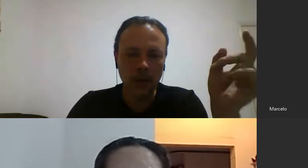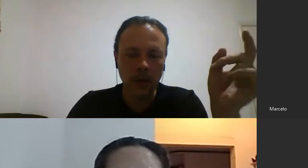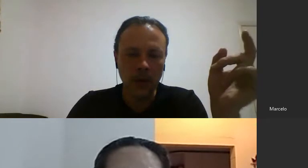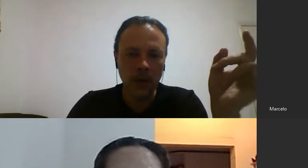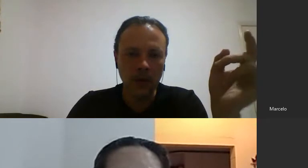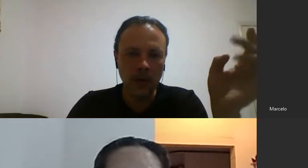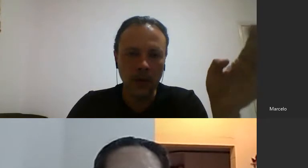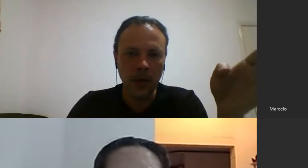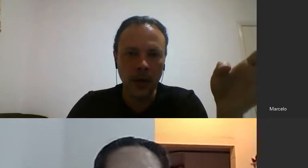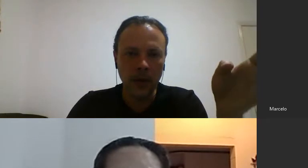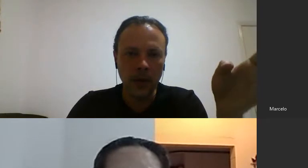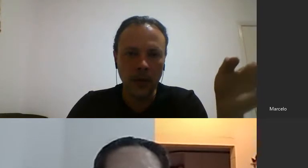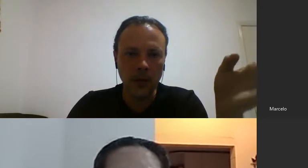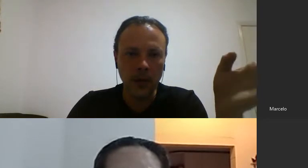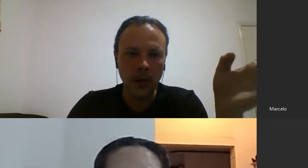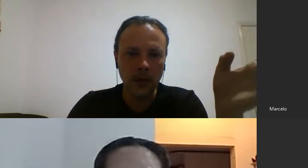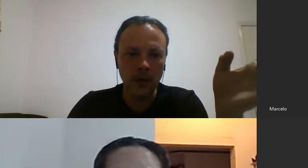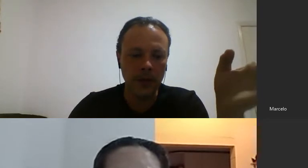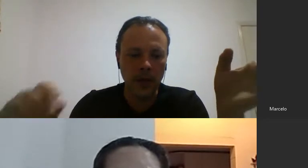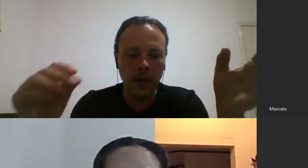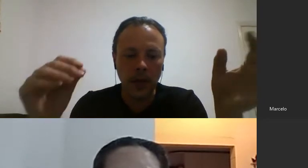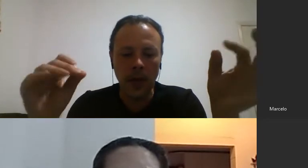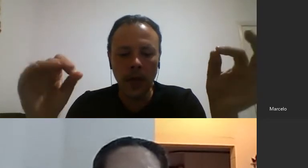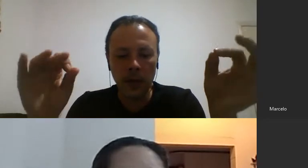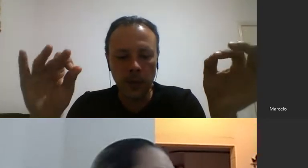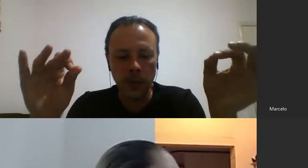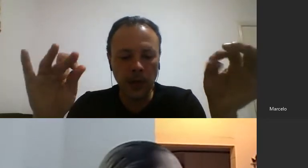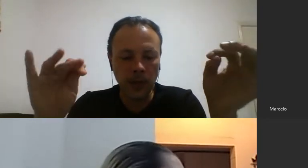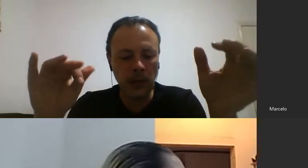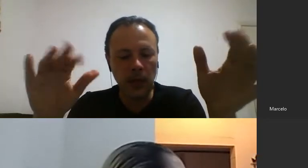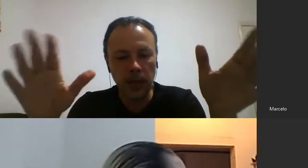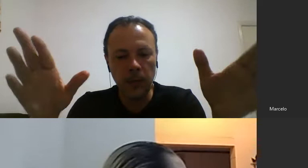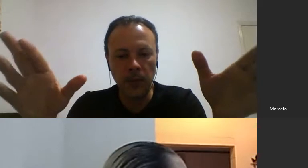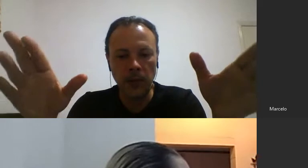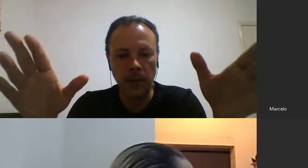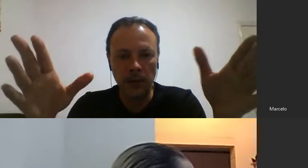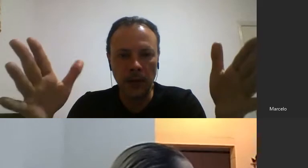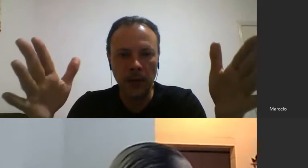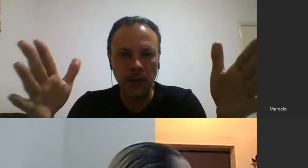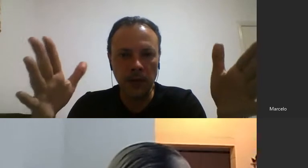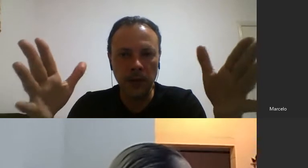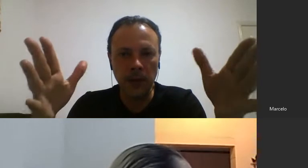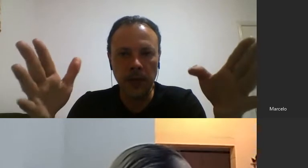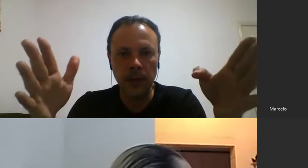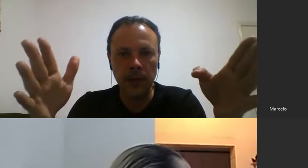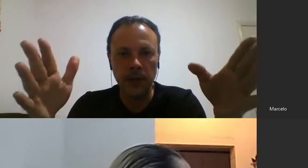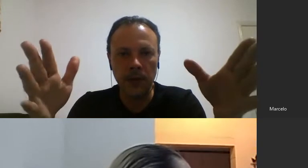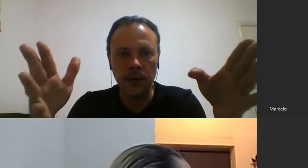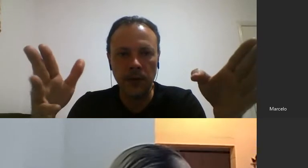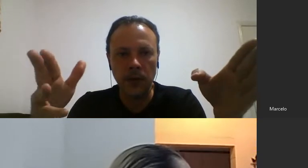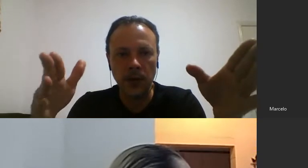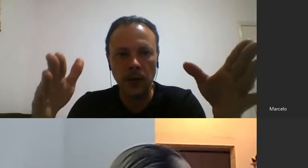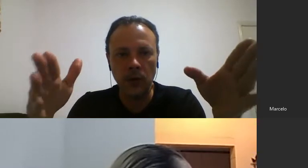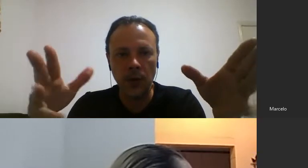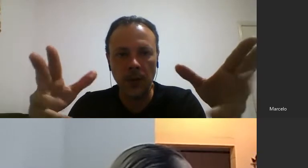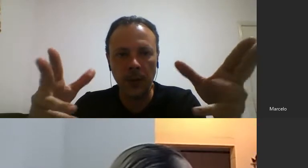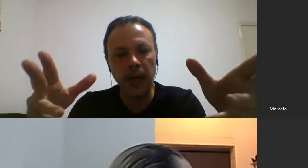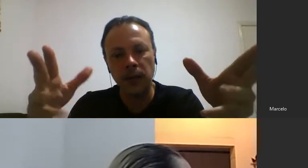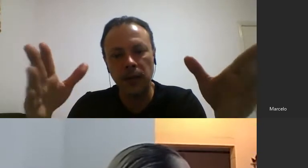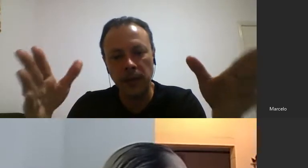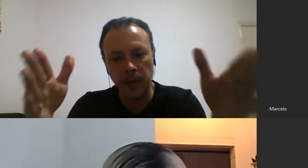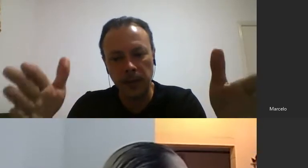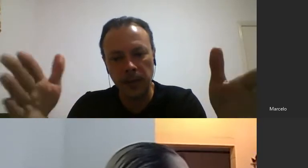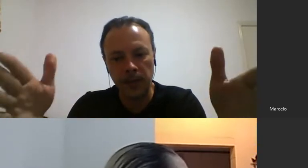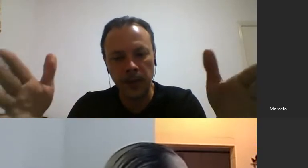né, no final da unidade 2. Ela é importante? Ela é importante, tá? Então, vamos pensar assim, se eu for adotar